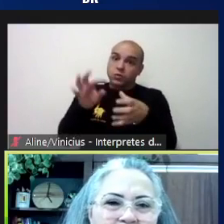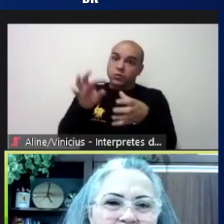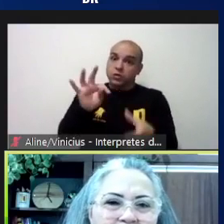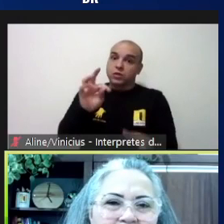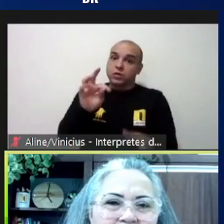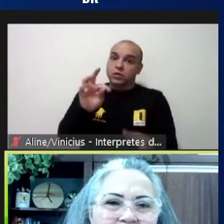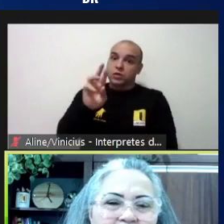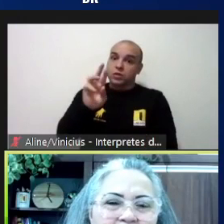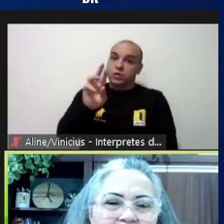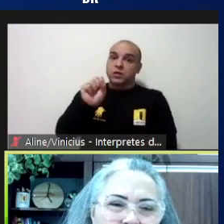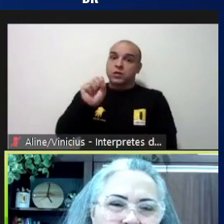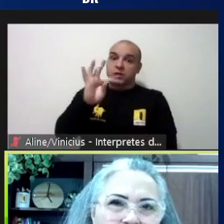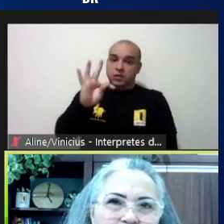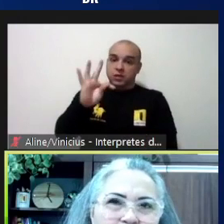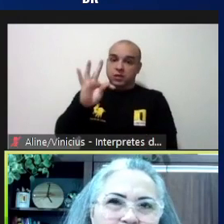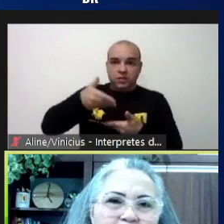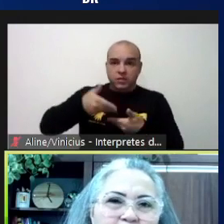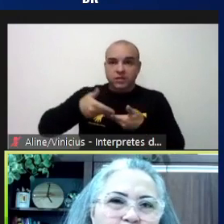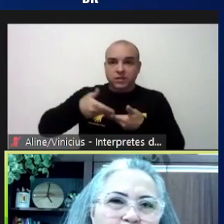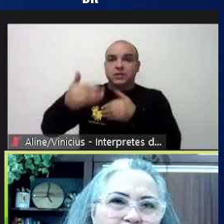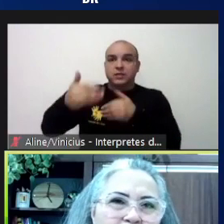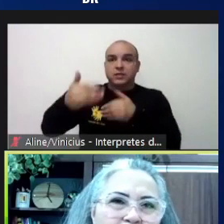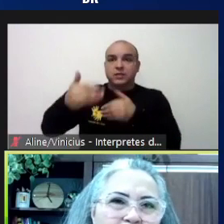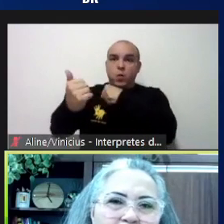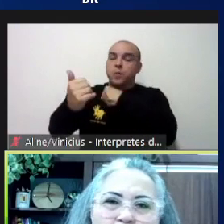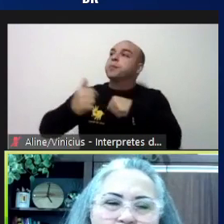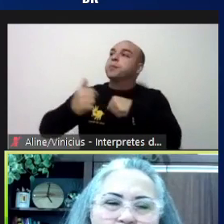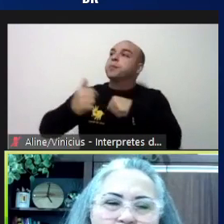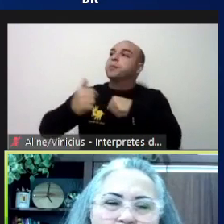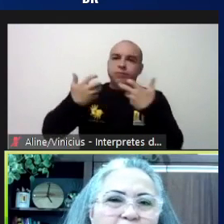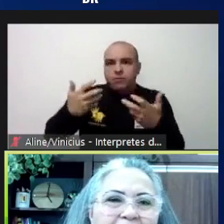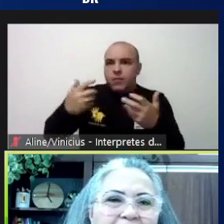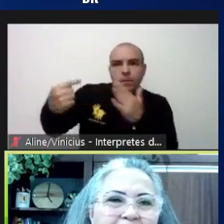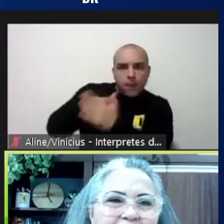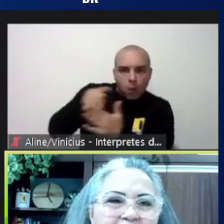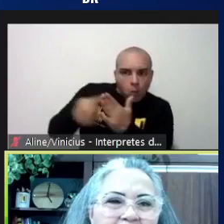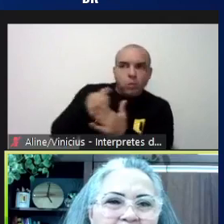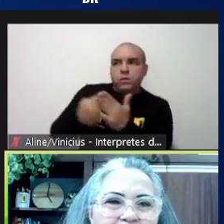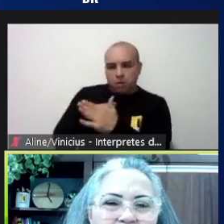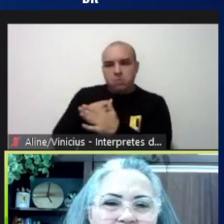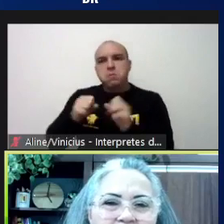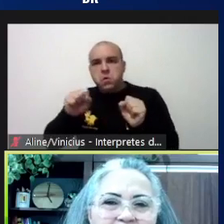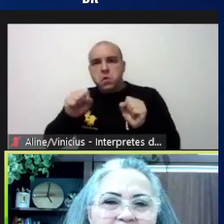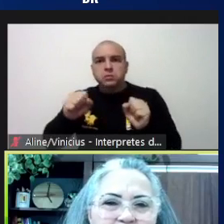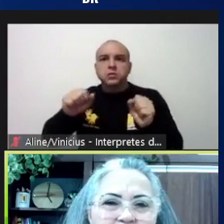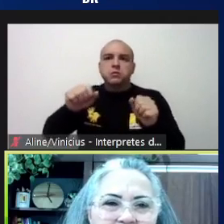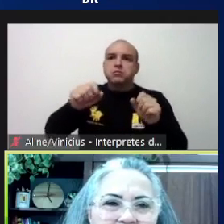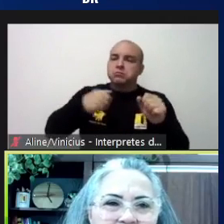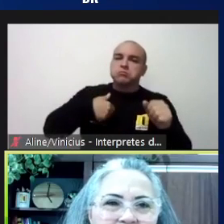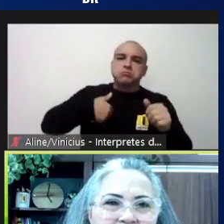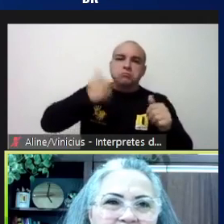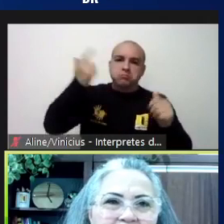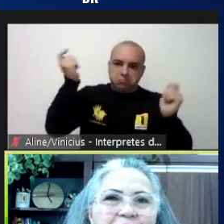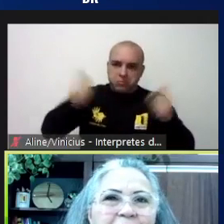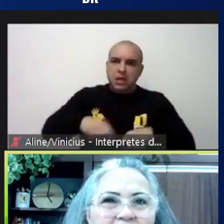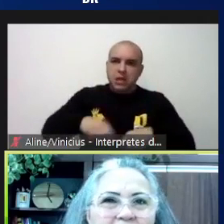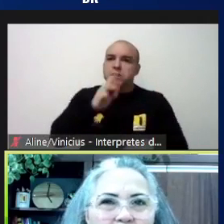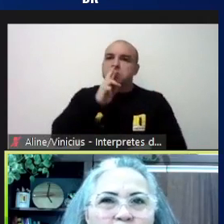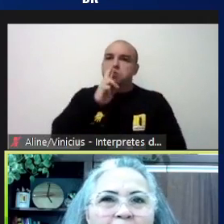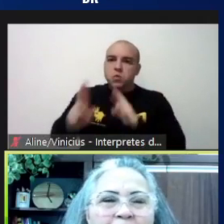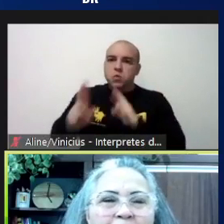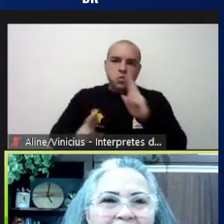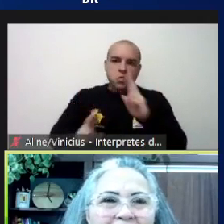continuar respondendo alguma pergunta, alguma dúvida ou algo que eu ainda não tenha falado, que Fátima deseja aí